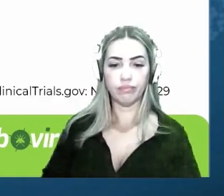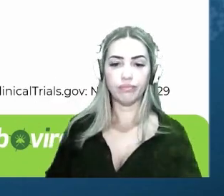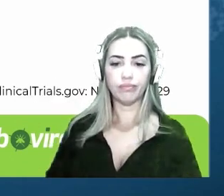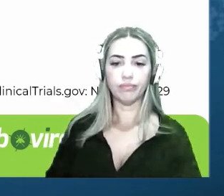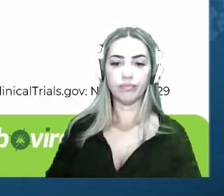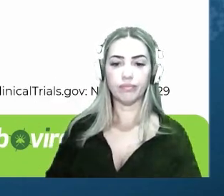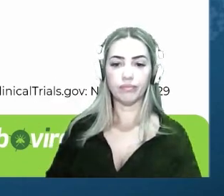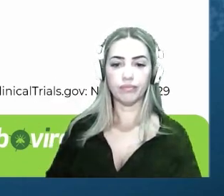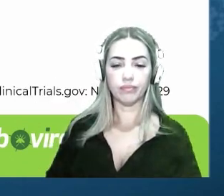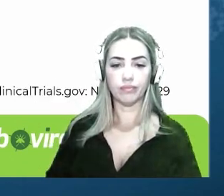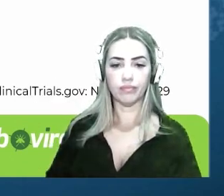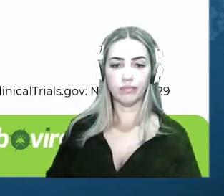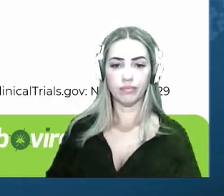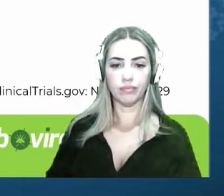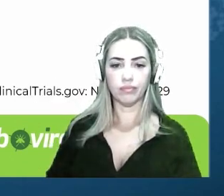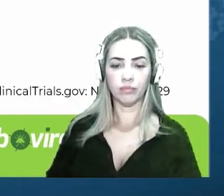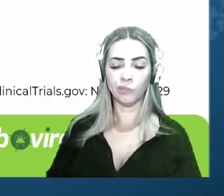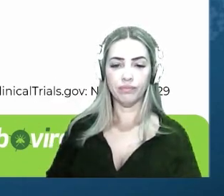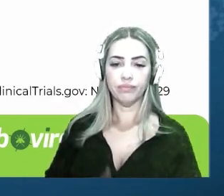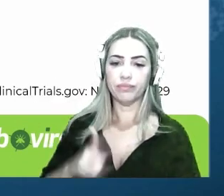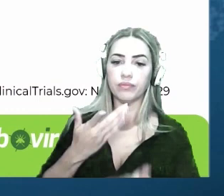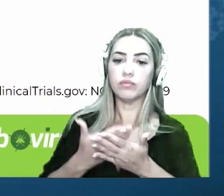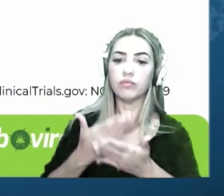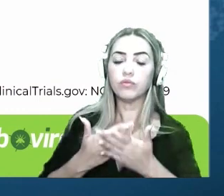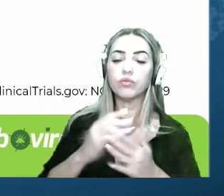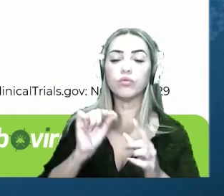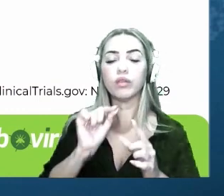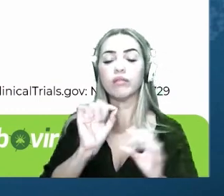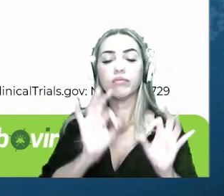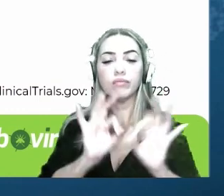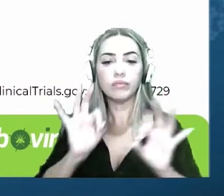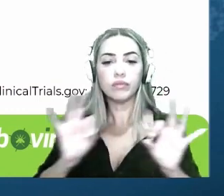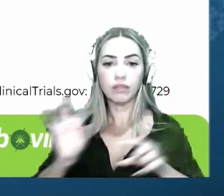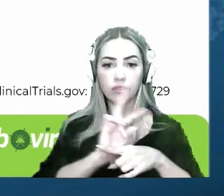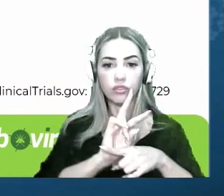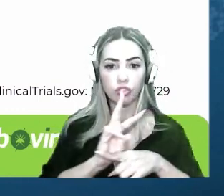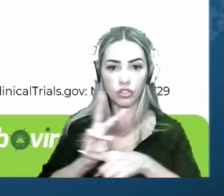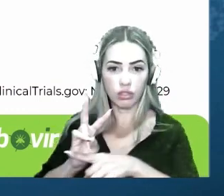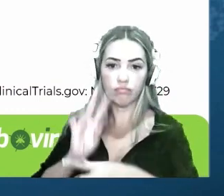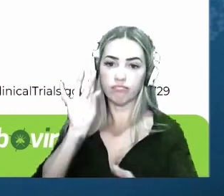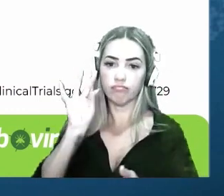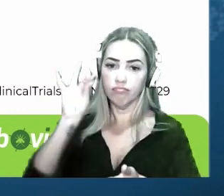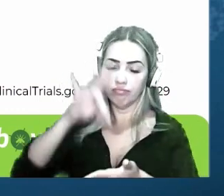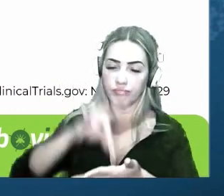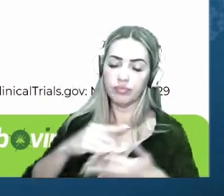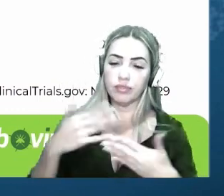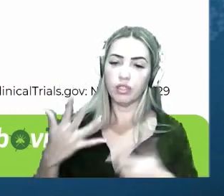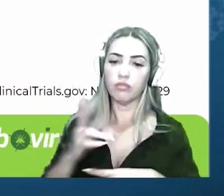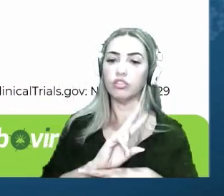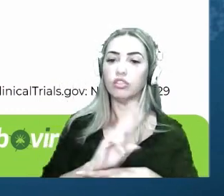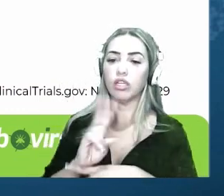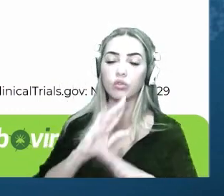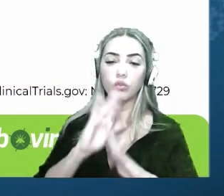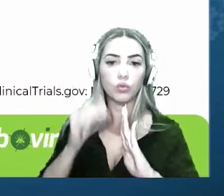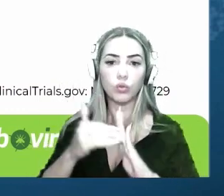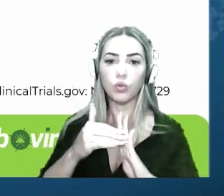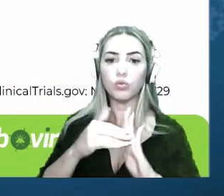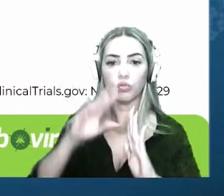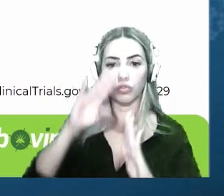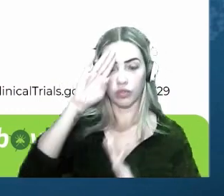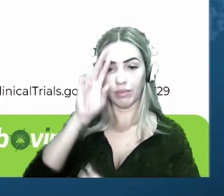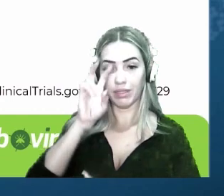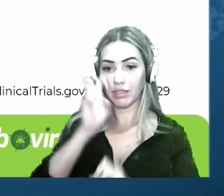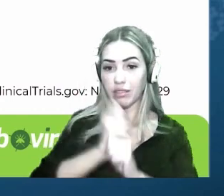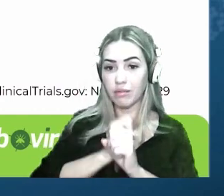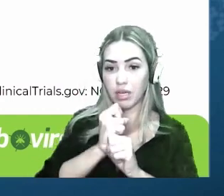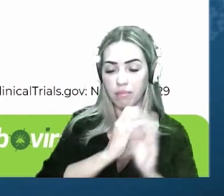E foi um estudo desenhado para fazer uma vigilância de eficácia, então, uma vigilância de todos os casos febris por 5 anos de